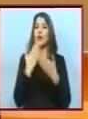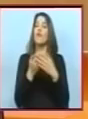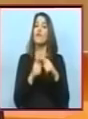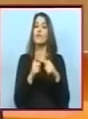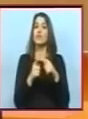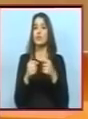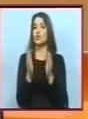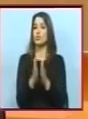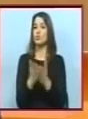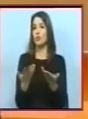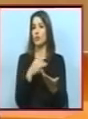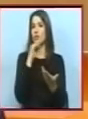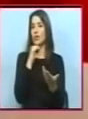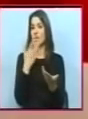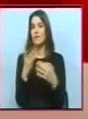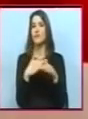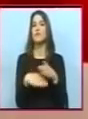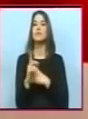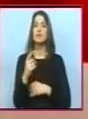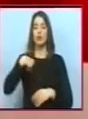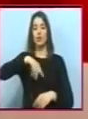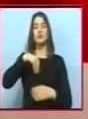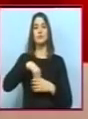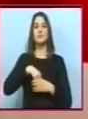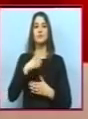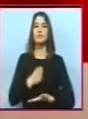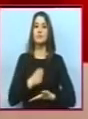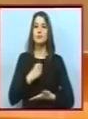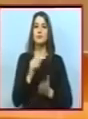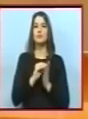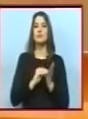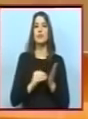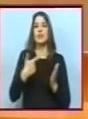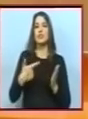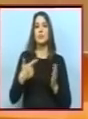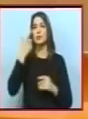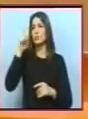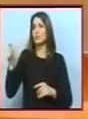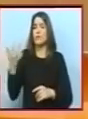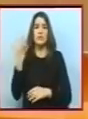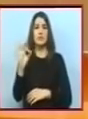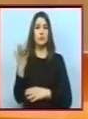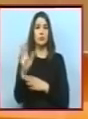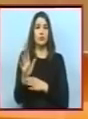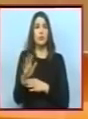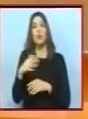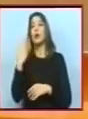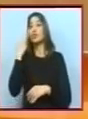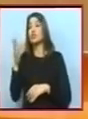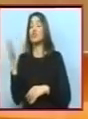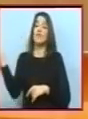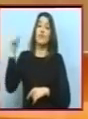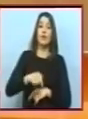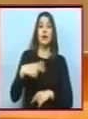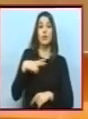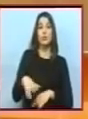para todos. Hoje é muito frequente fazermos no cartório testamentos otorgados por cidadãos franceses, por exemplo, que agora vêm muito a